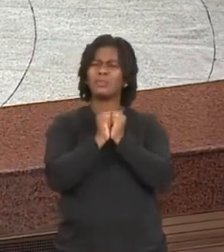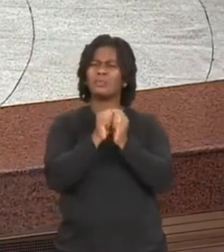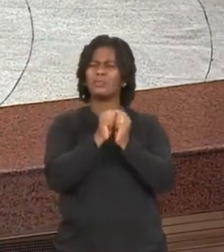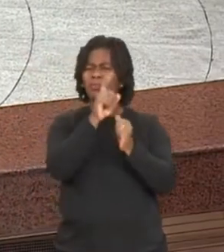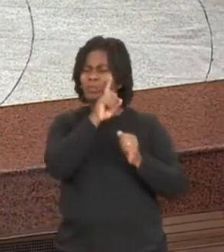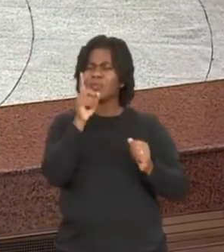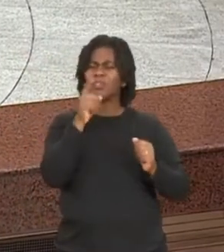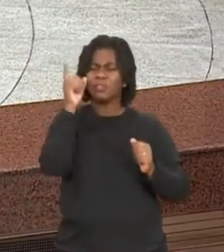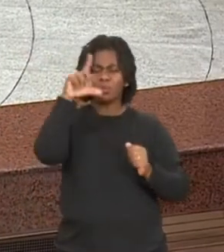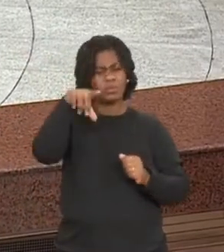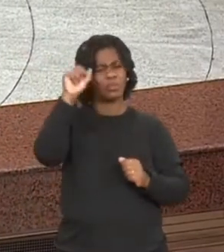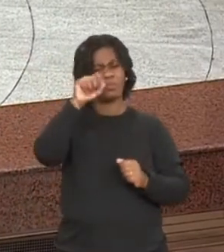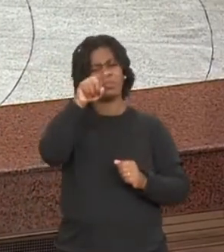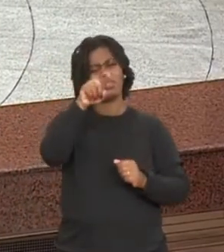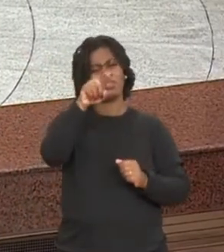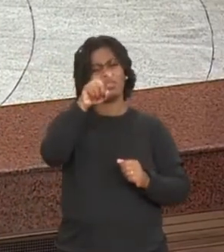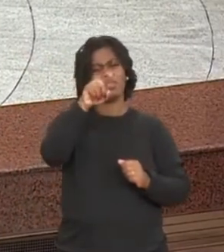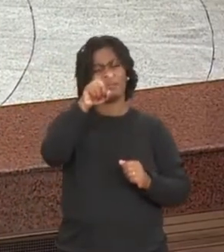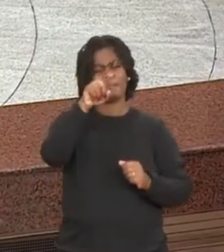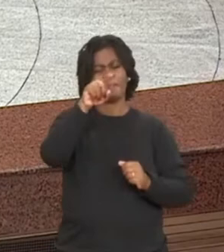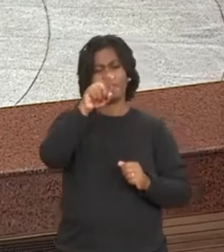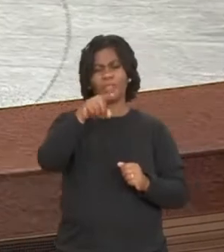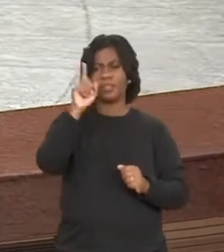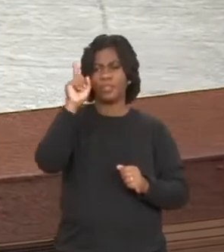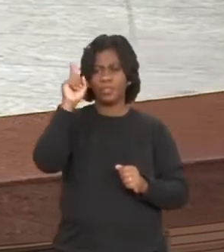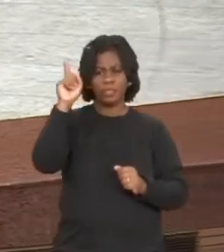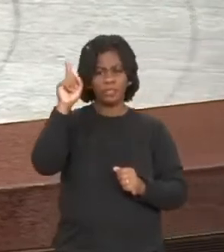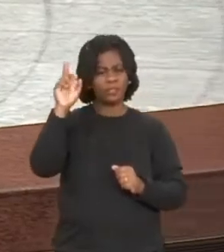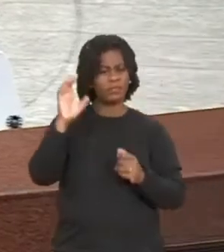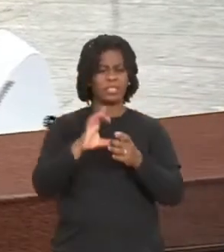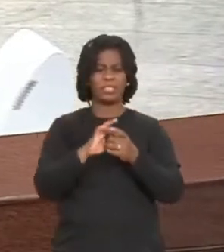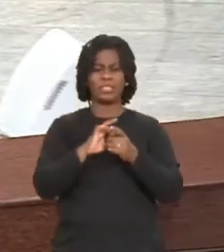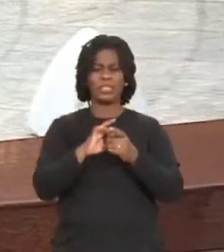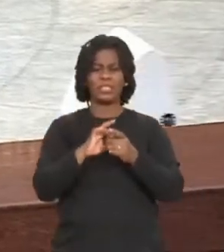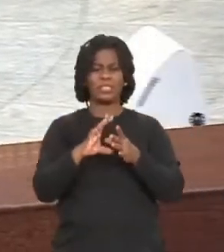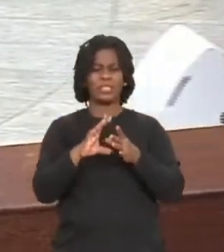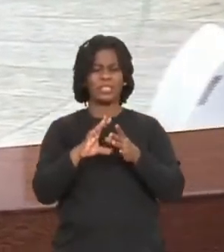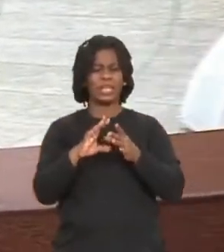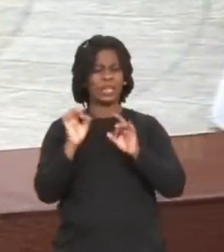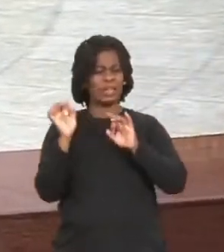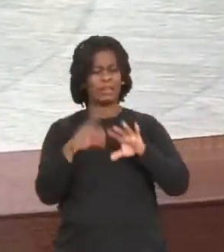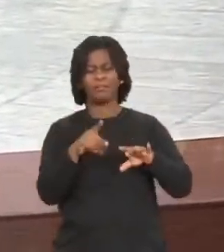escolheu. Deus não vai abrir mão de você.